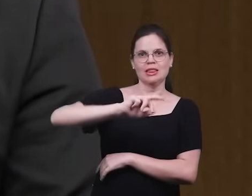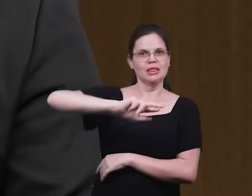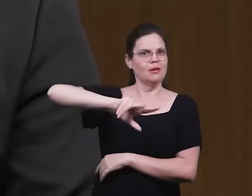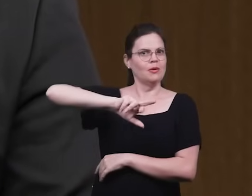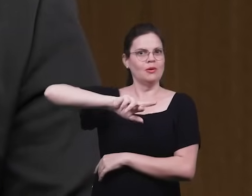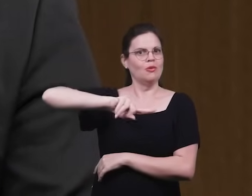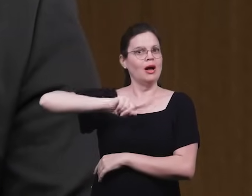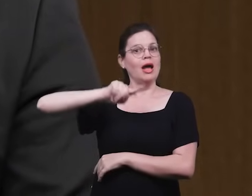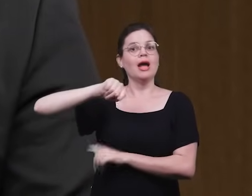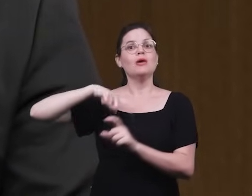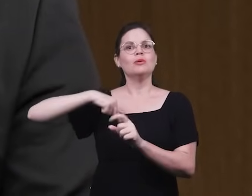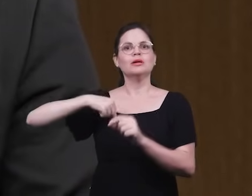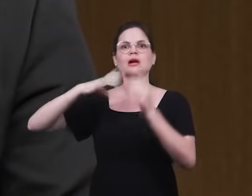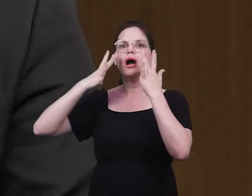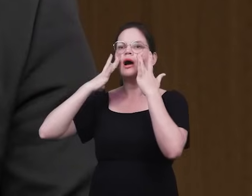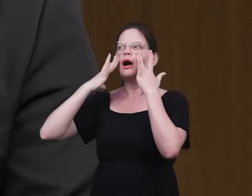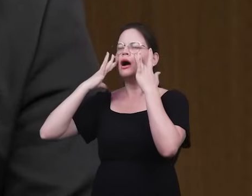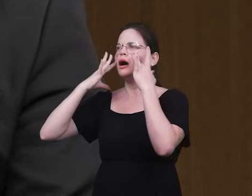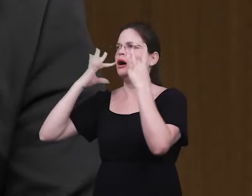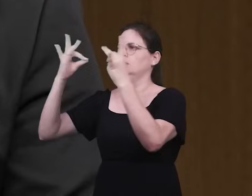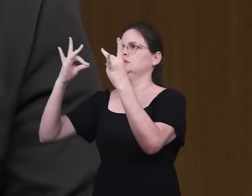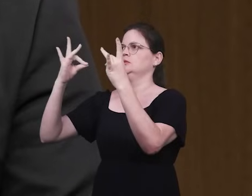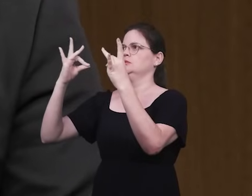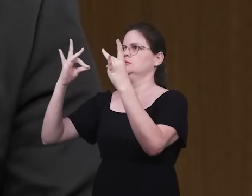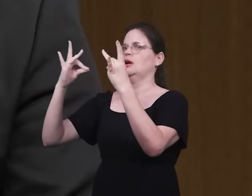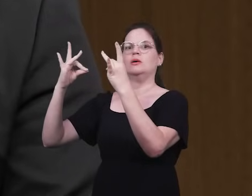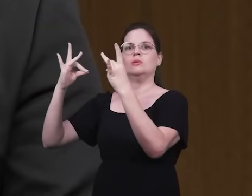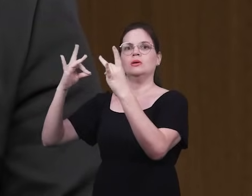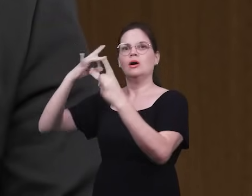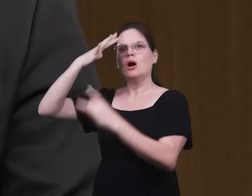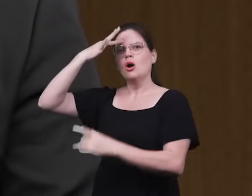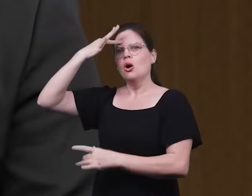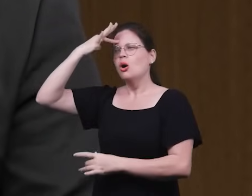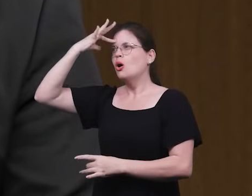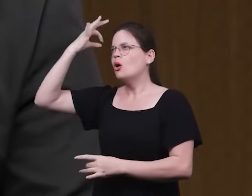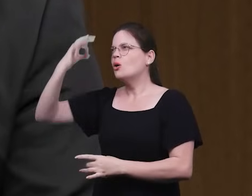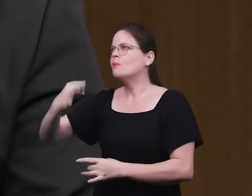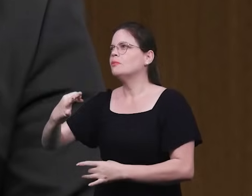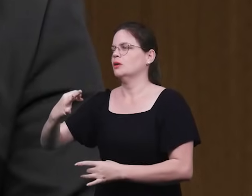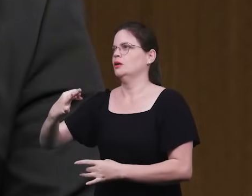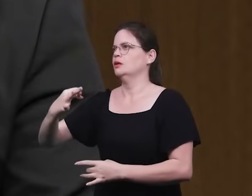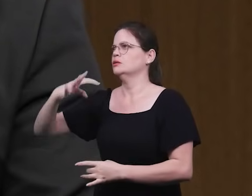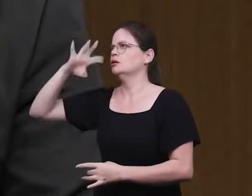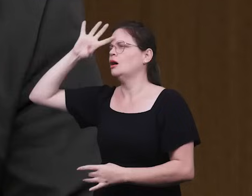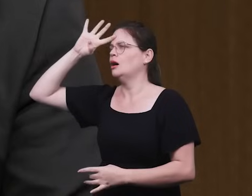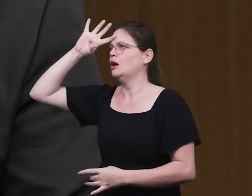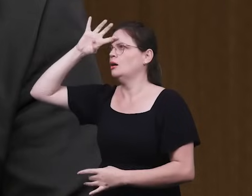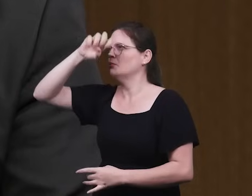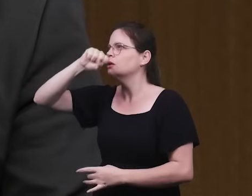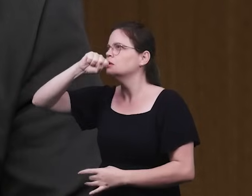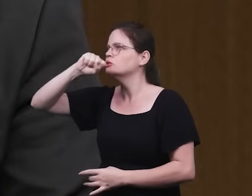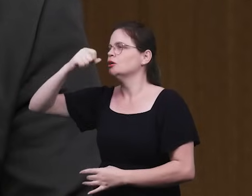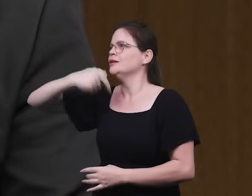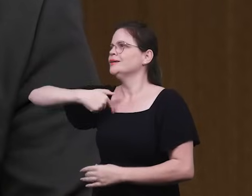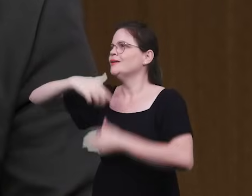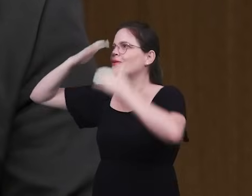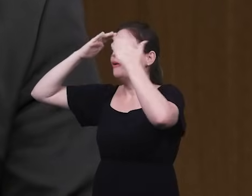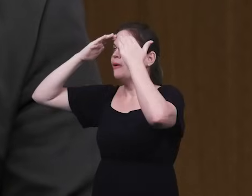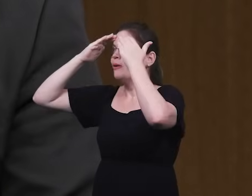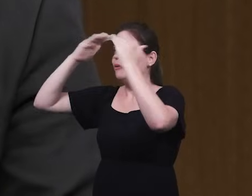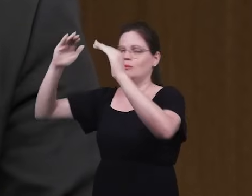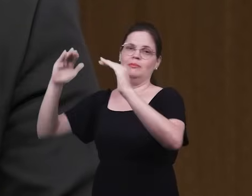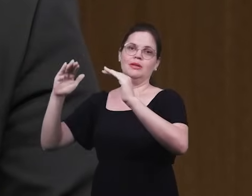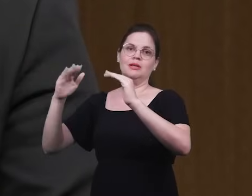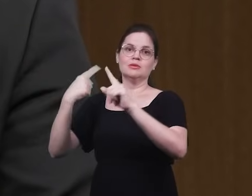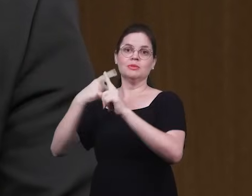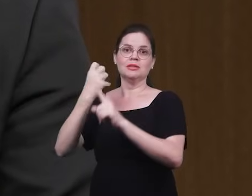é compreender aquilo que o senhor quer falar conosco porque quando nós compreendemos aquilo que o Espírito Santo tem para nós